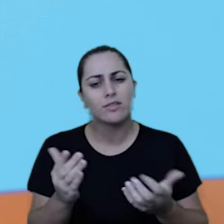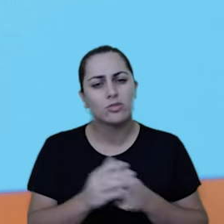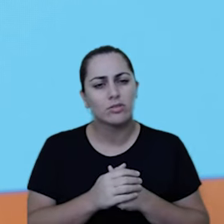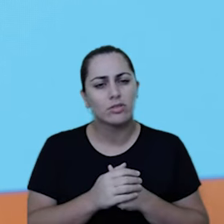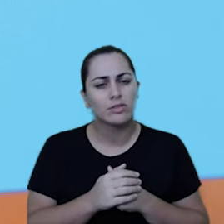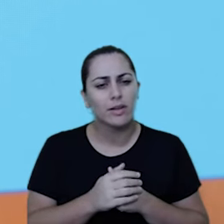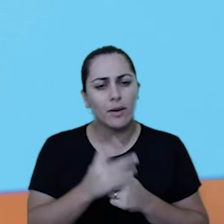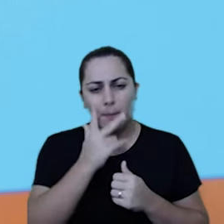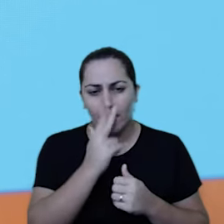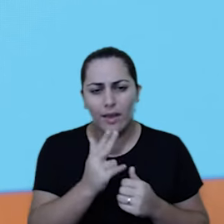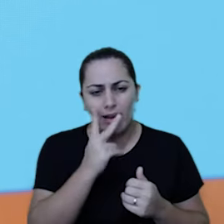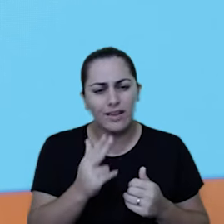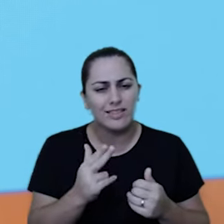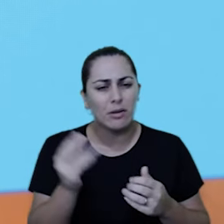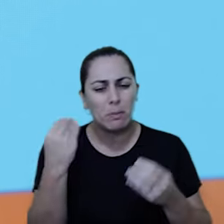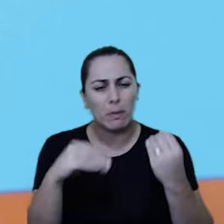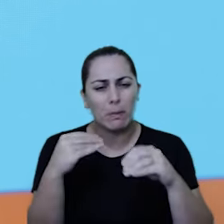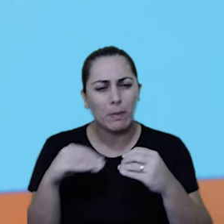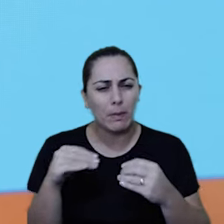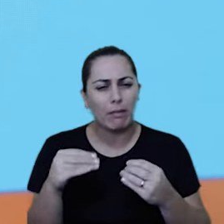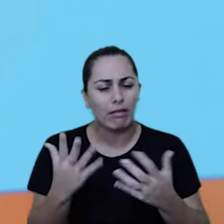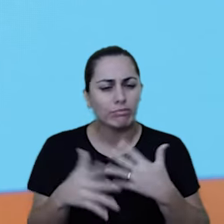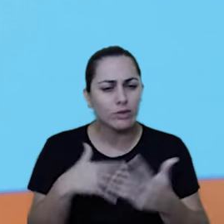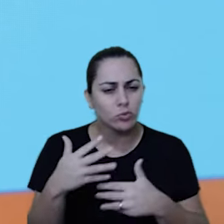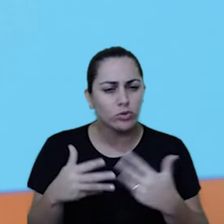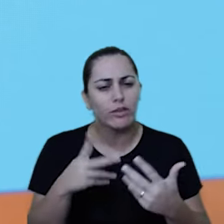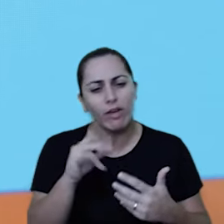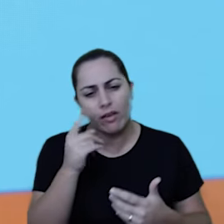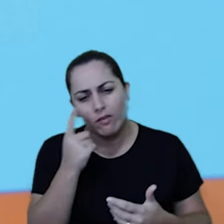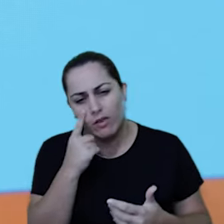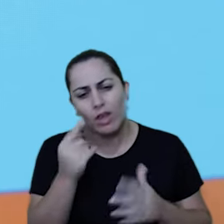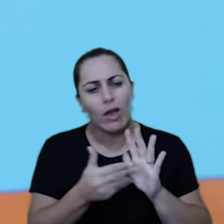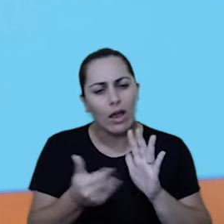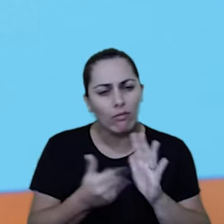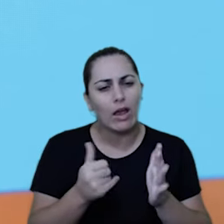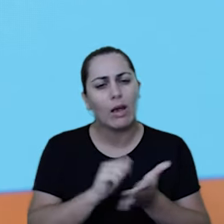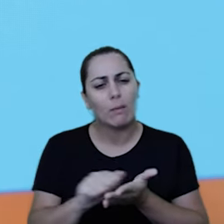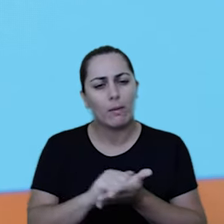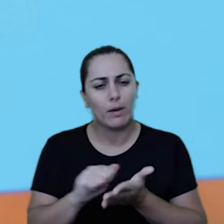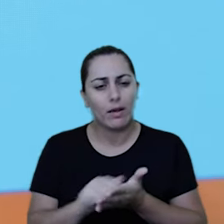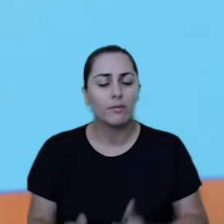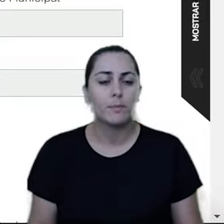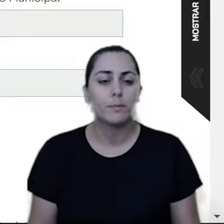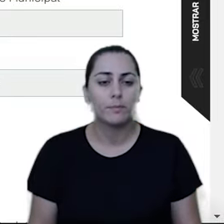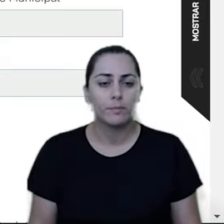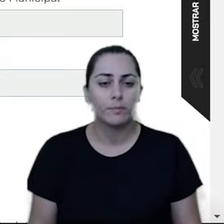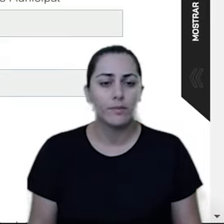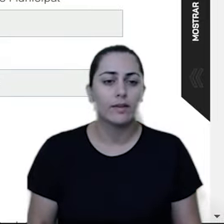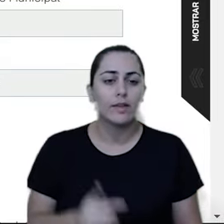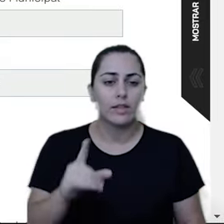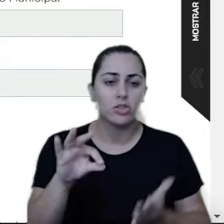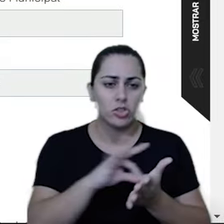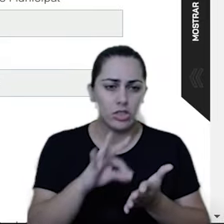com muito lixinho digital ali que os caras ainda vão verificar vamos excluir vamos limpar né então indicador de